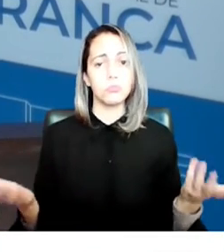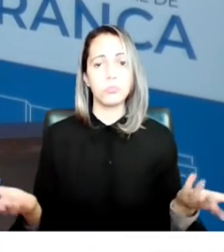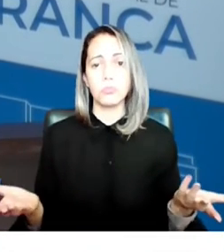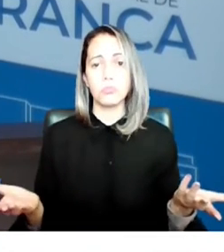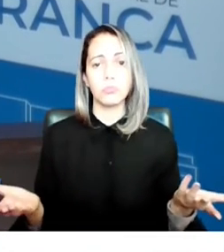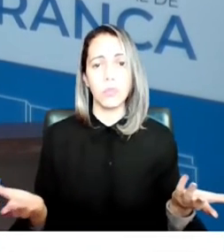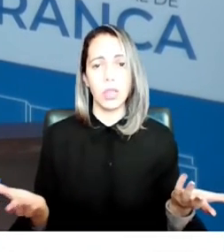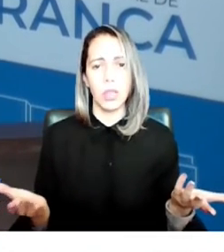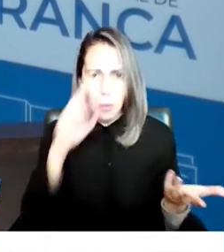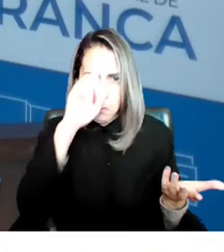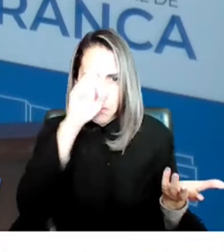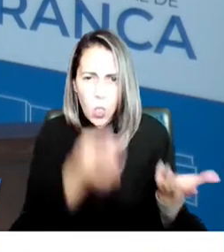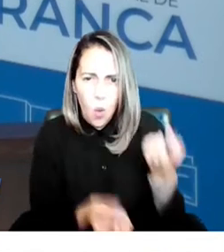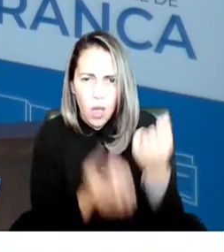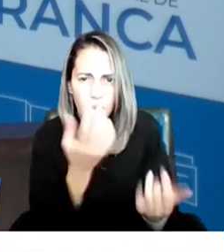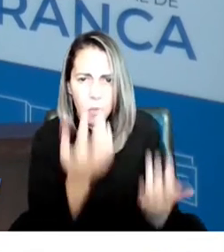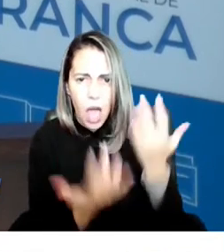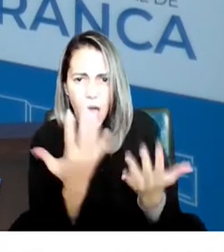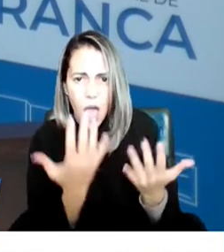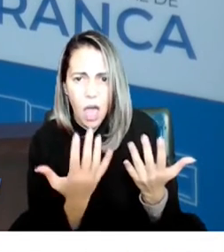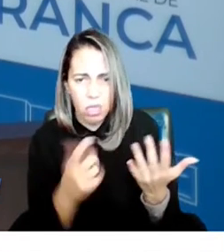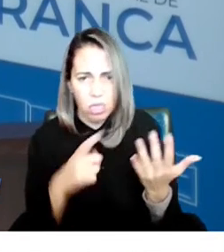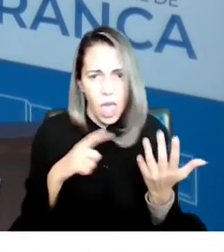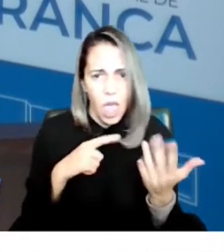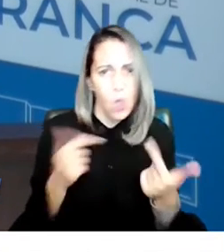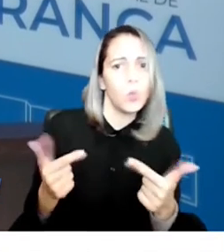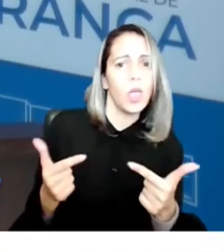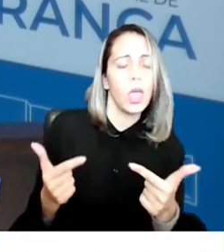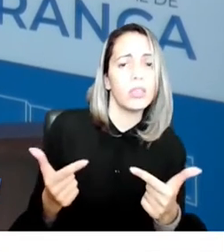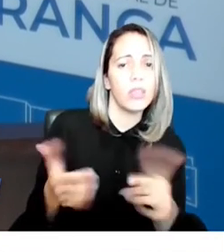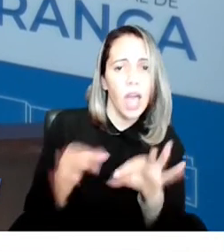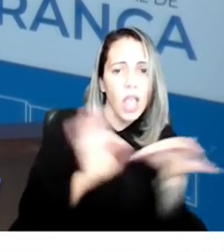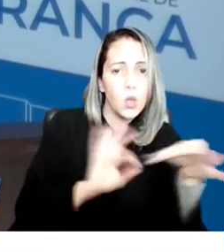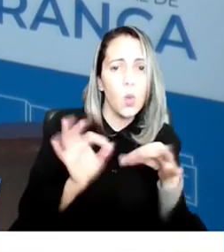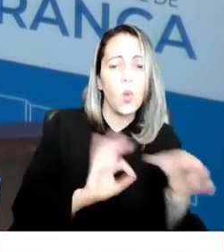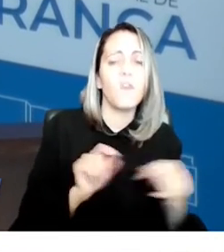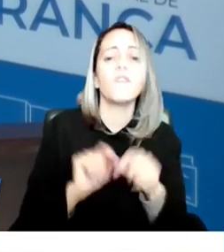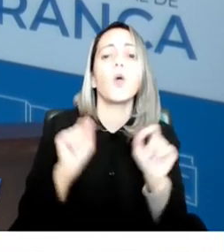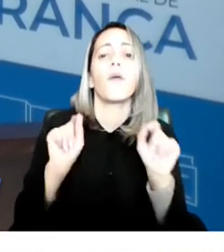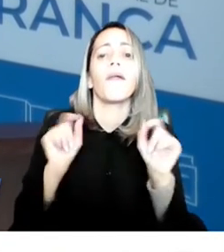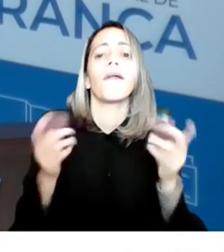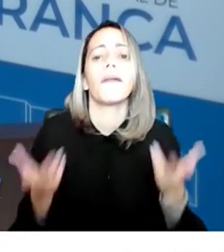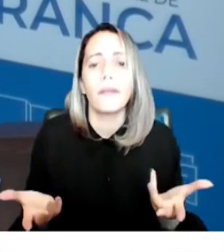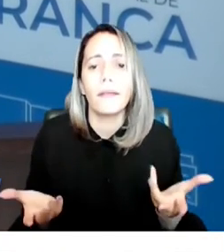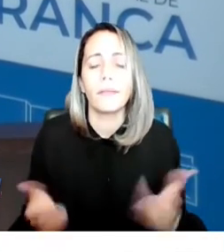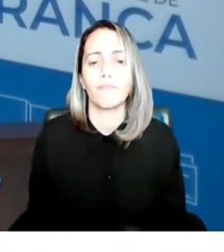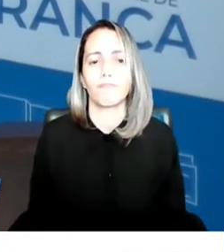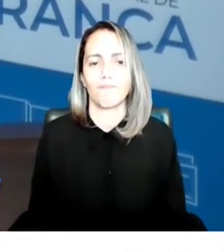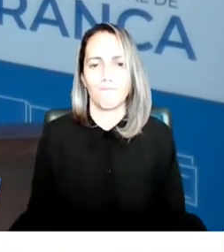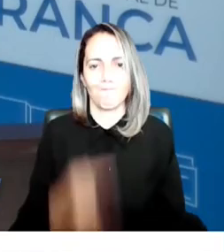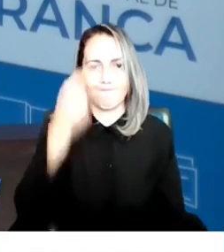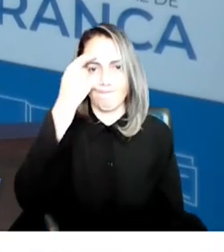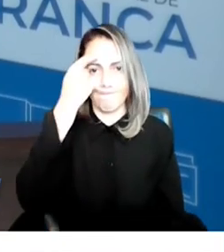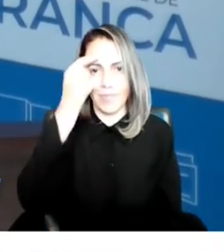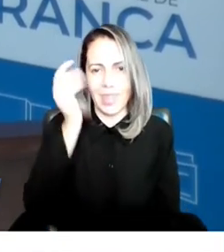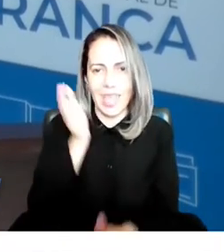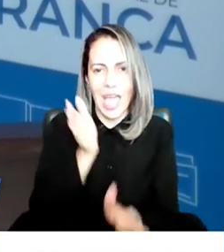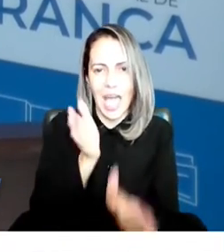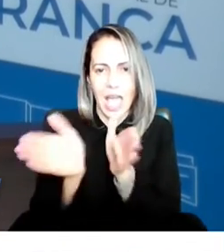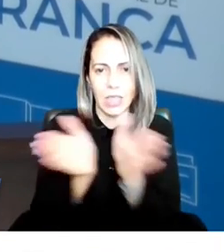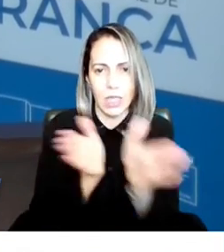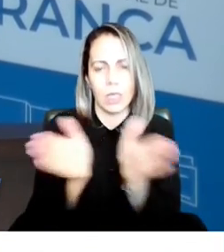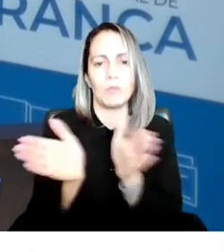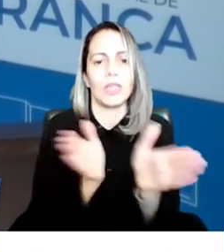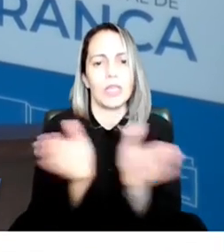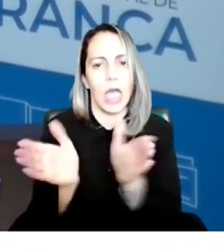Levei também, trago aqui aos senhores, a necessidade de se pensar em acessibilidade.